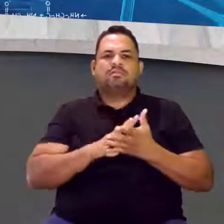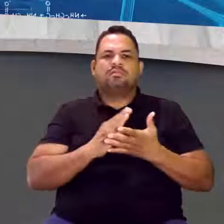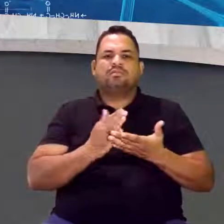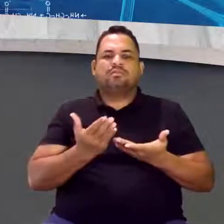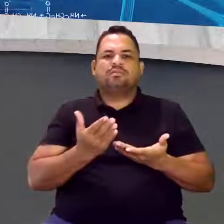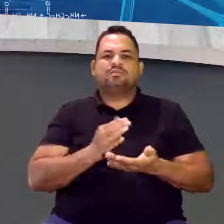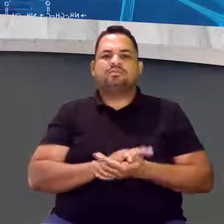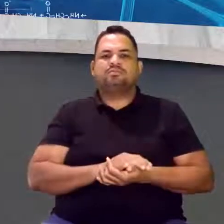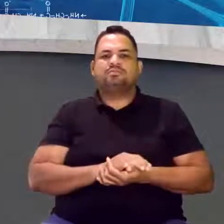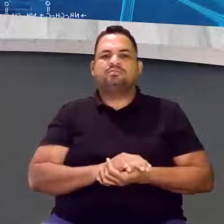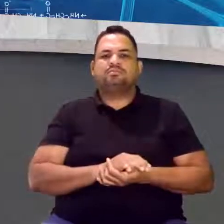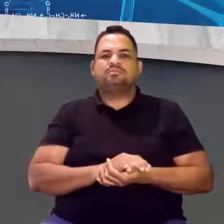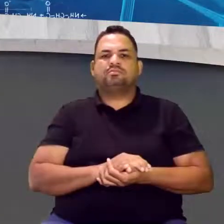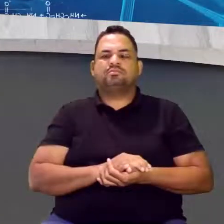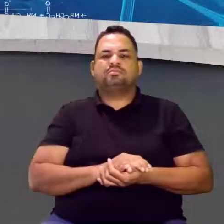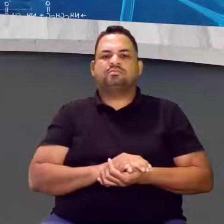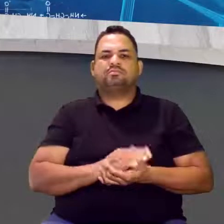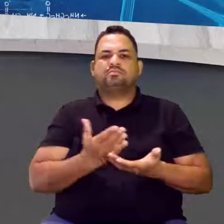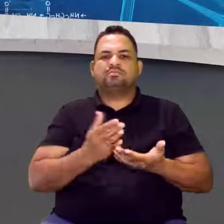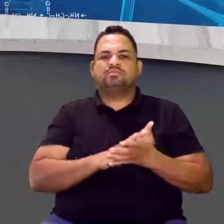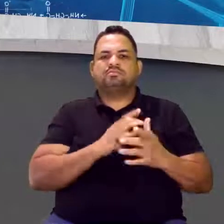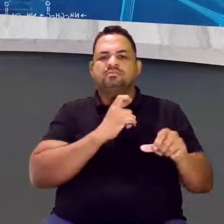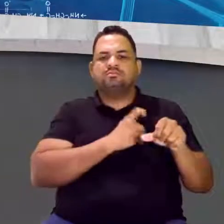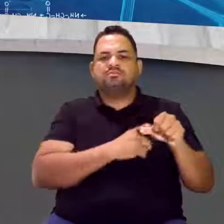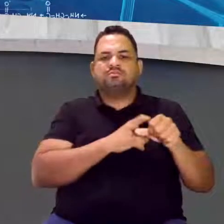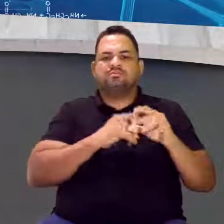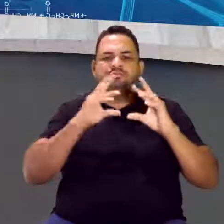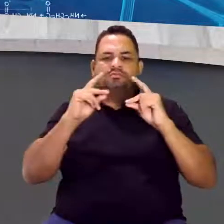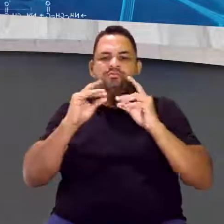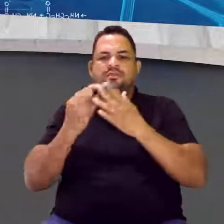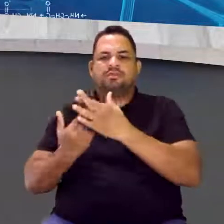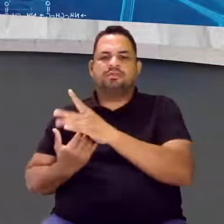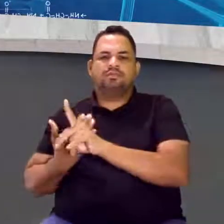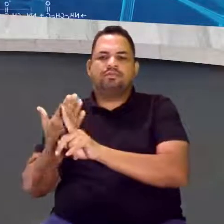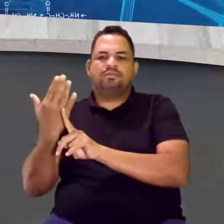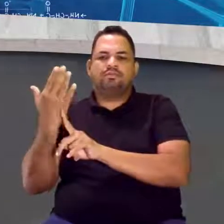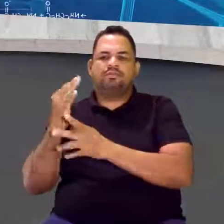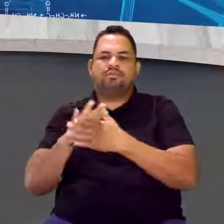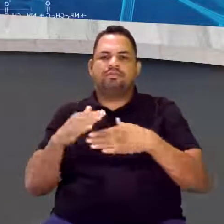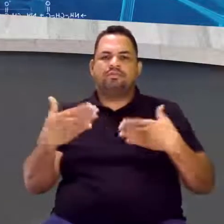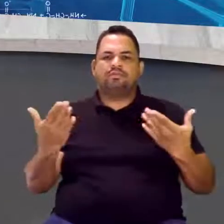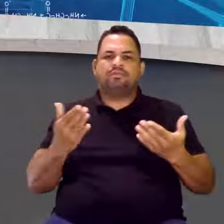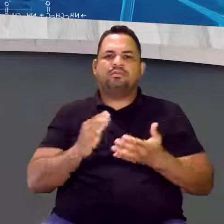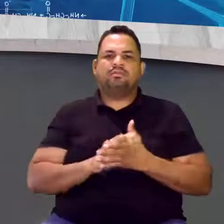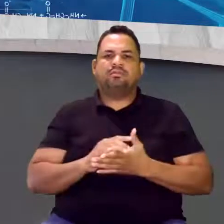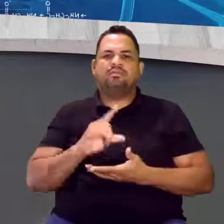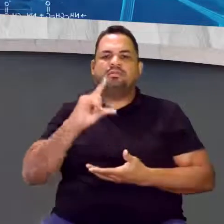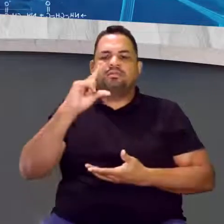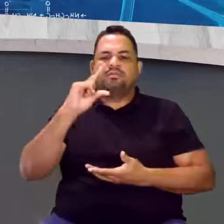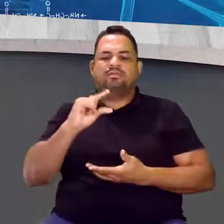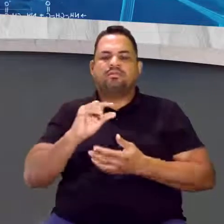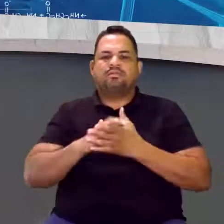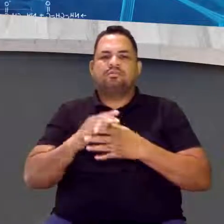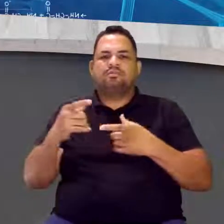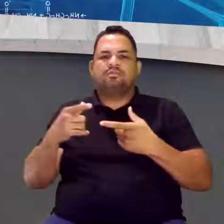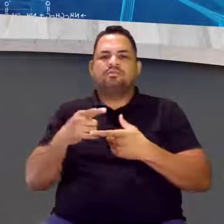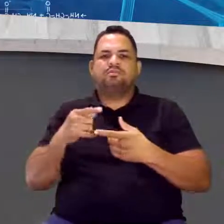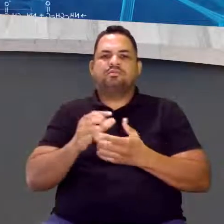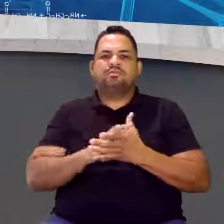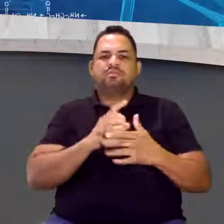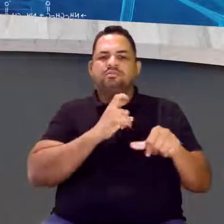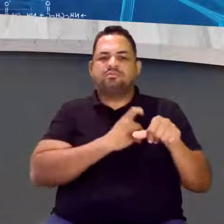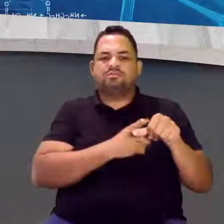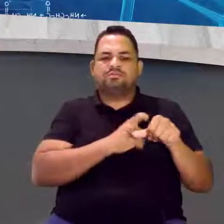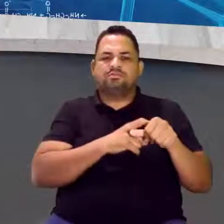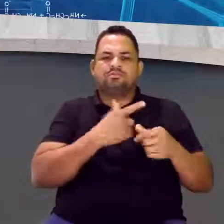físicos. Então, três estados físicos: sólido, líquido e gasoso. Então, qual é o menos compressível? O estado